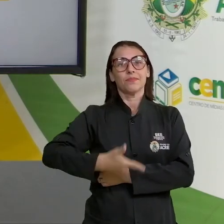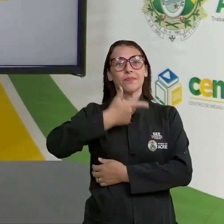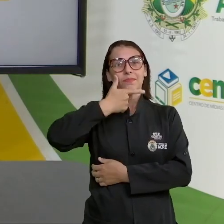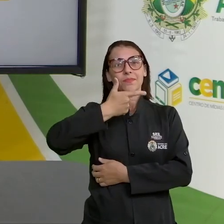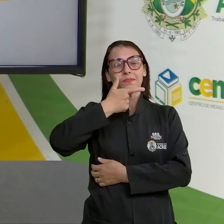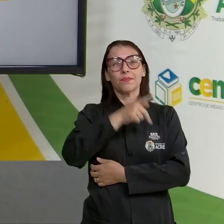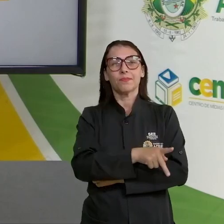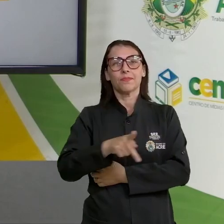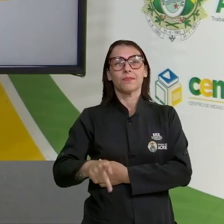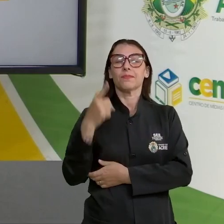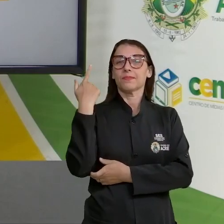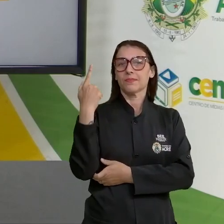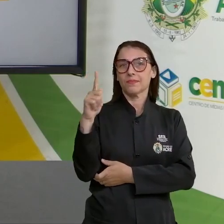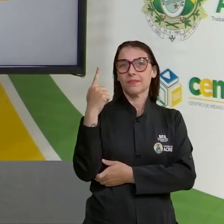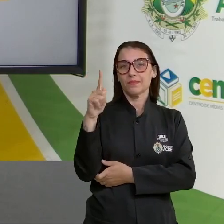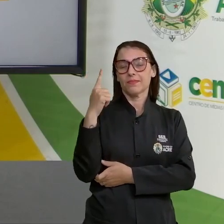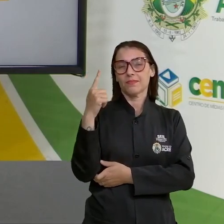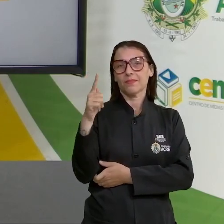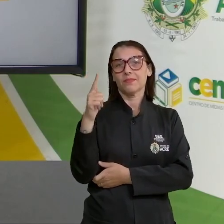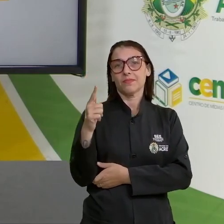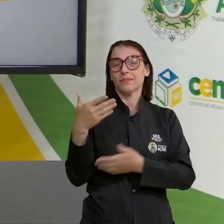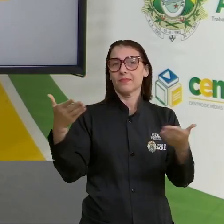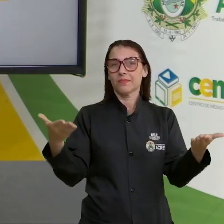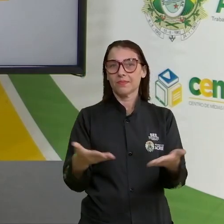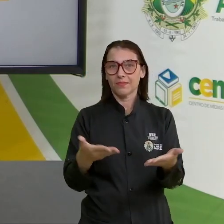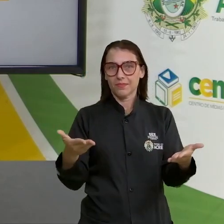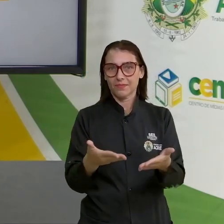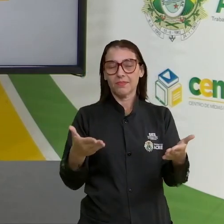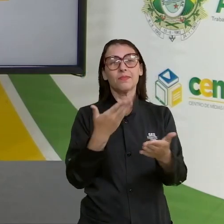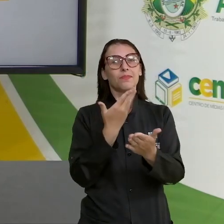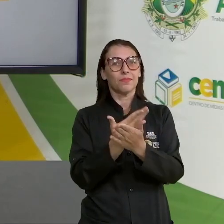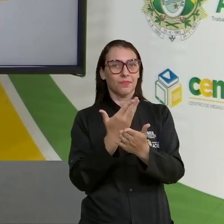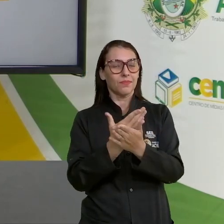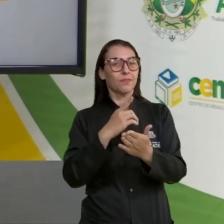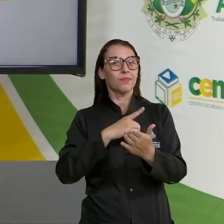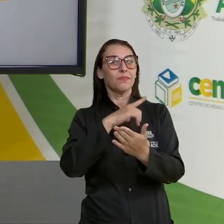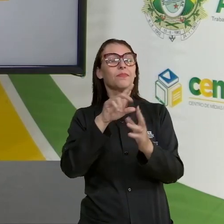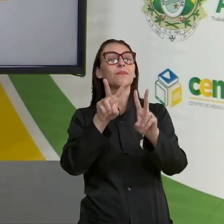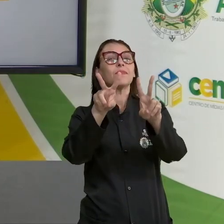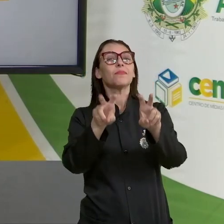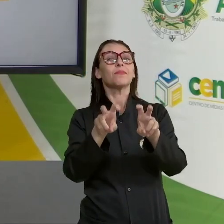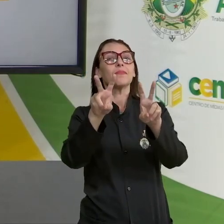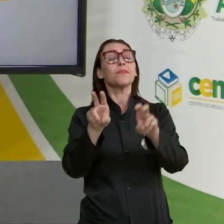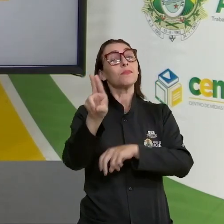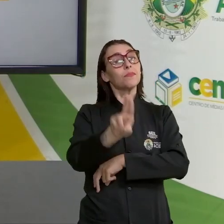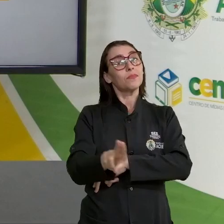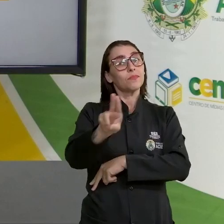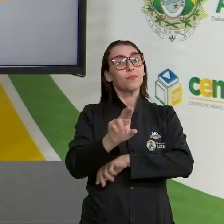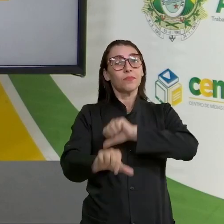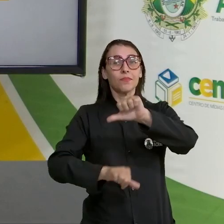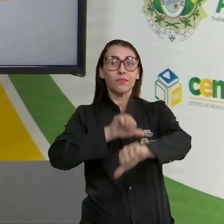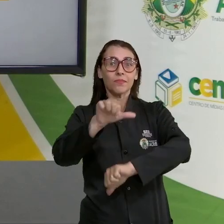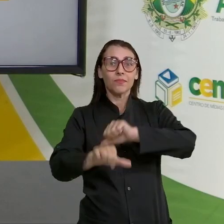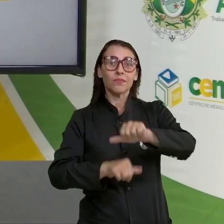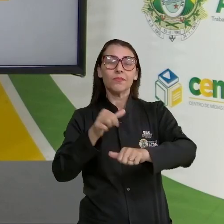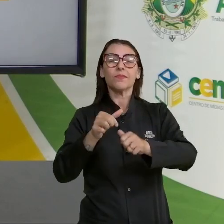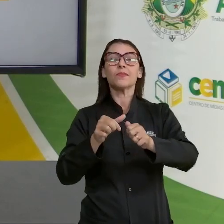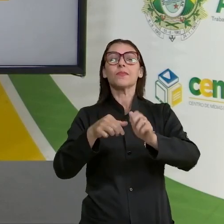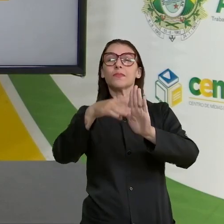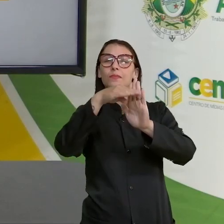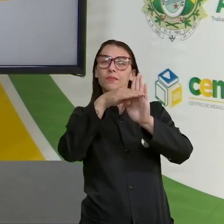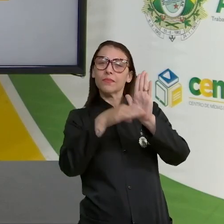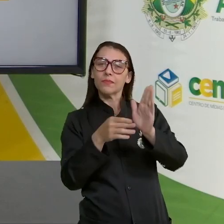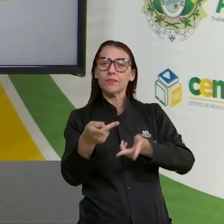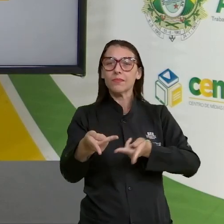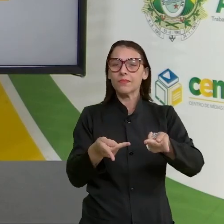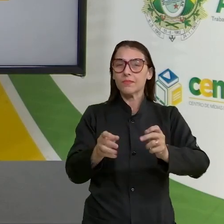Kelly, professora de Geografia, e hoje a nossa aula tem como tema consumismo e obsolescência